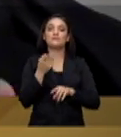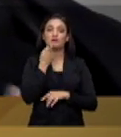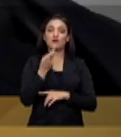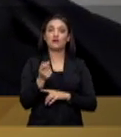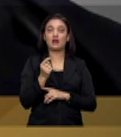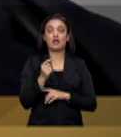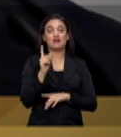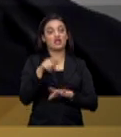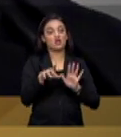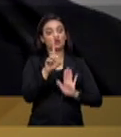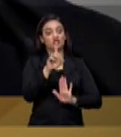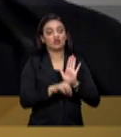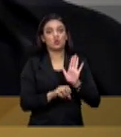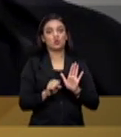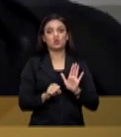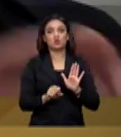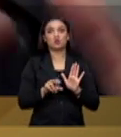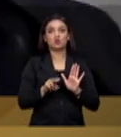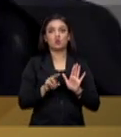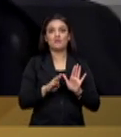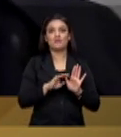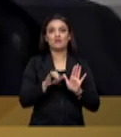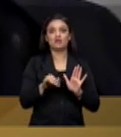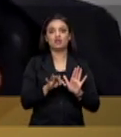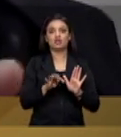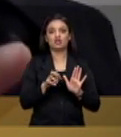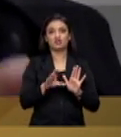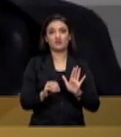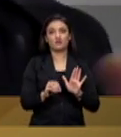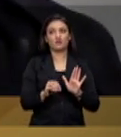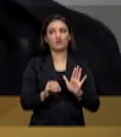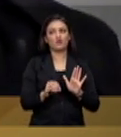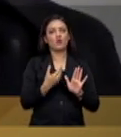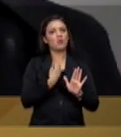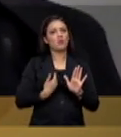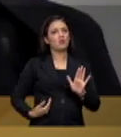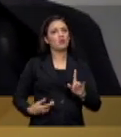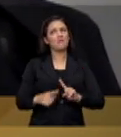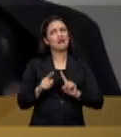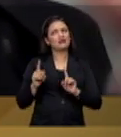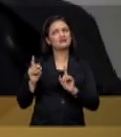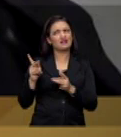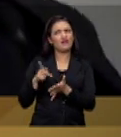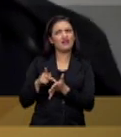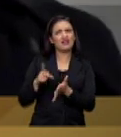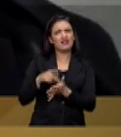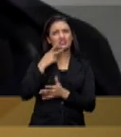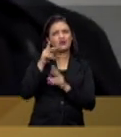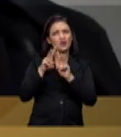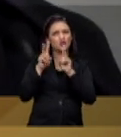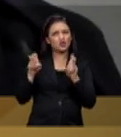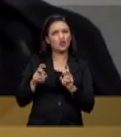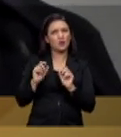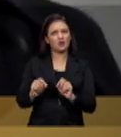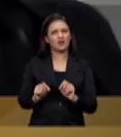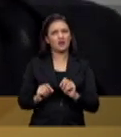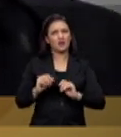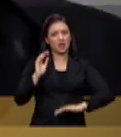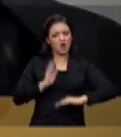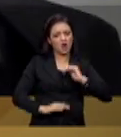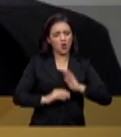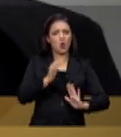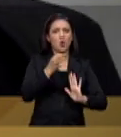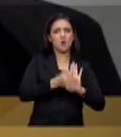de direito subjetivo público, e para quando, na verdade, nós estamos falando de competência. De competência da minoria,